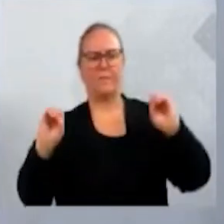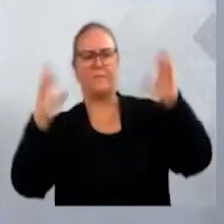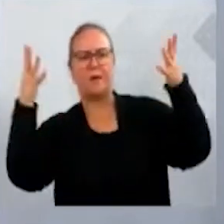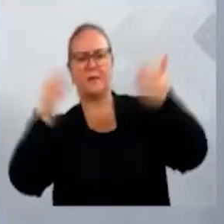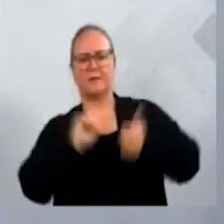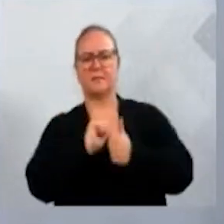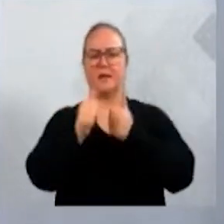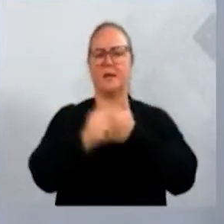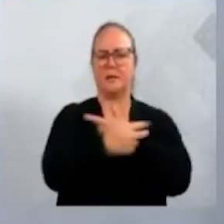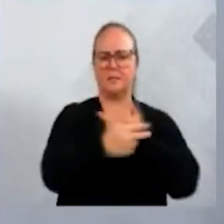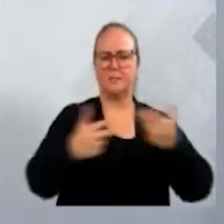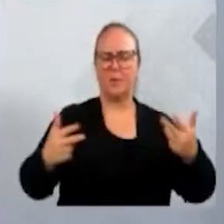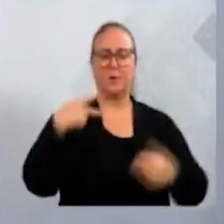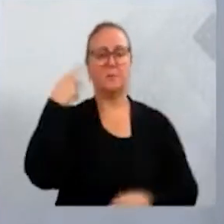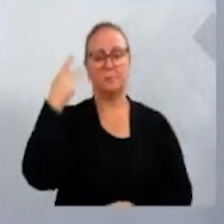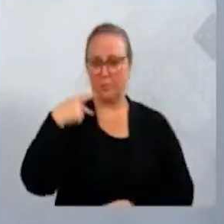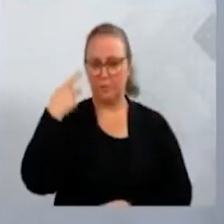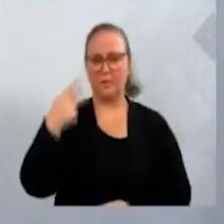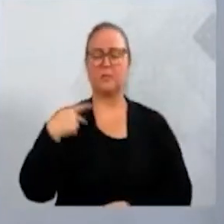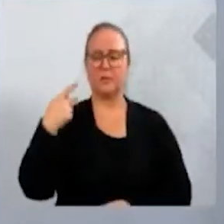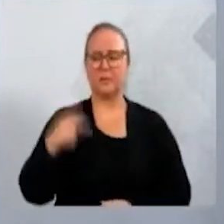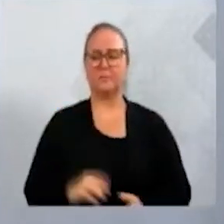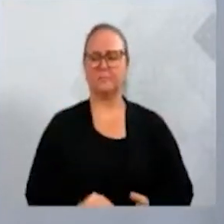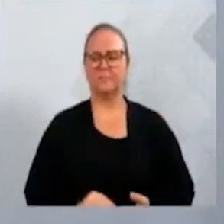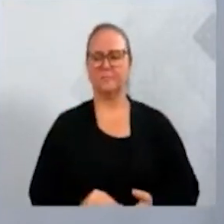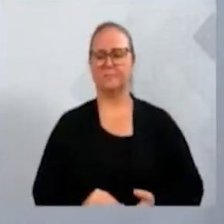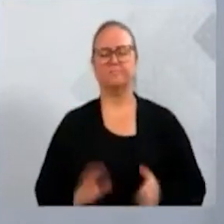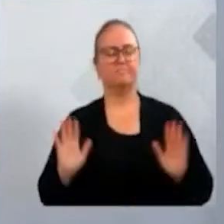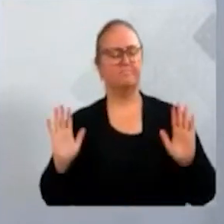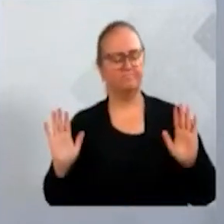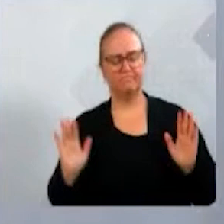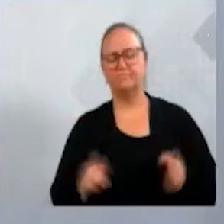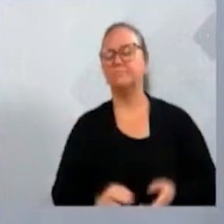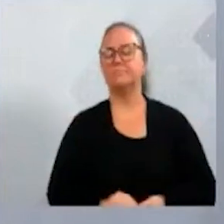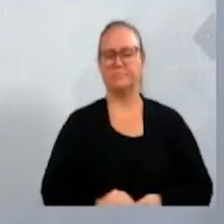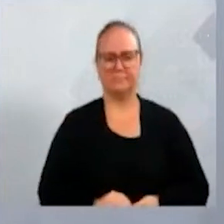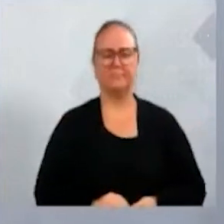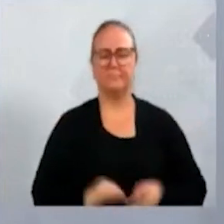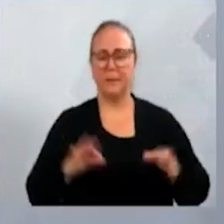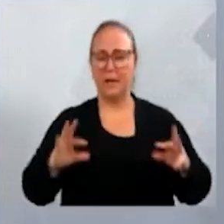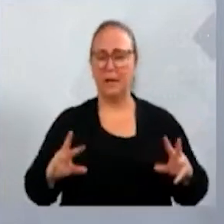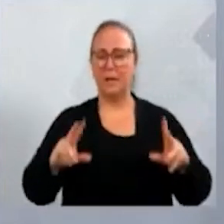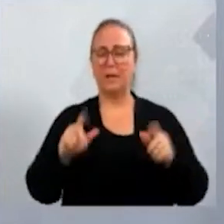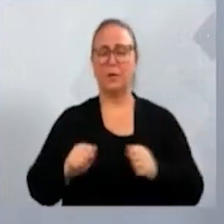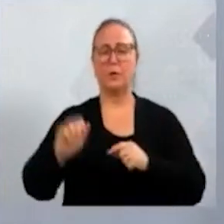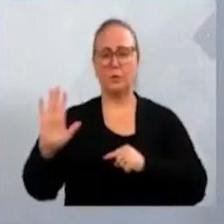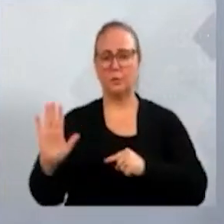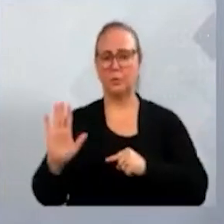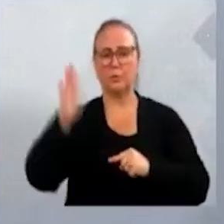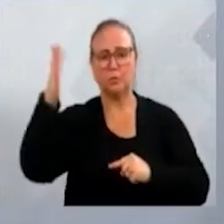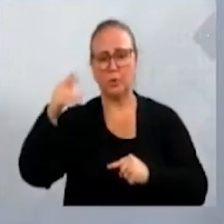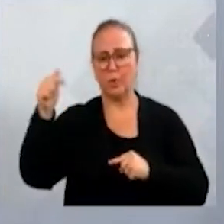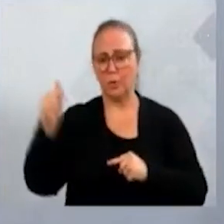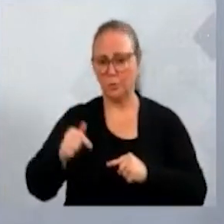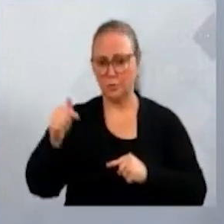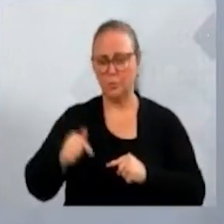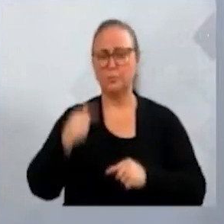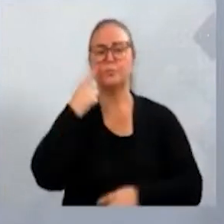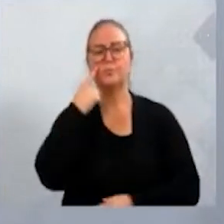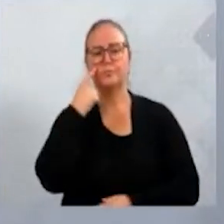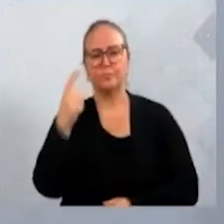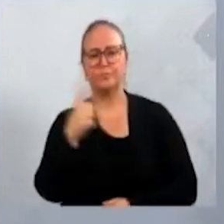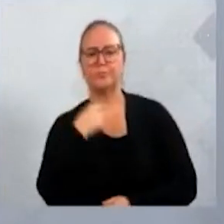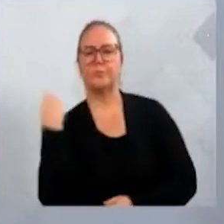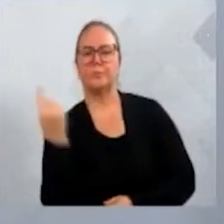Esporte política Enfim tudo que que acontece é de nosso interesse